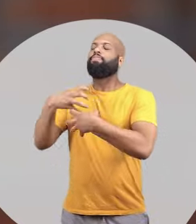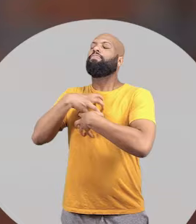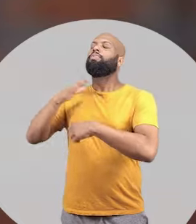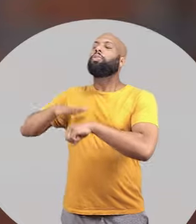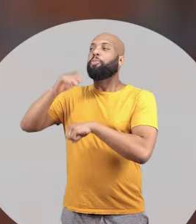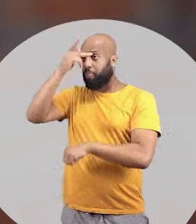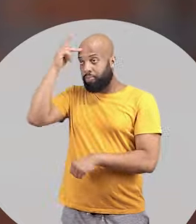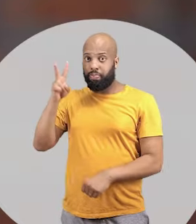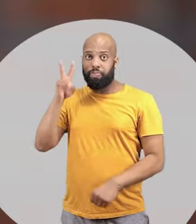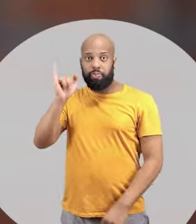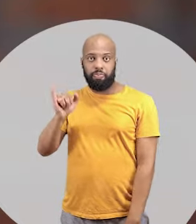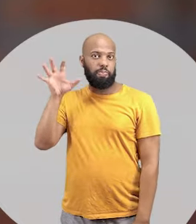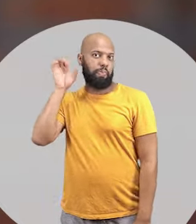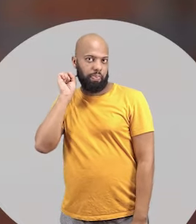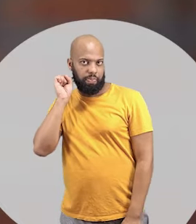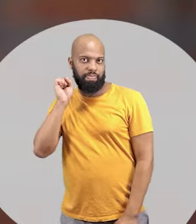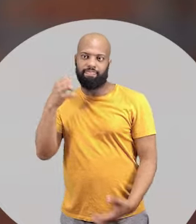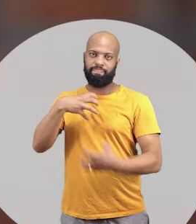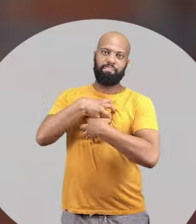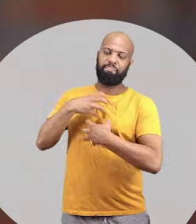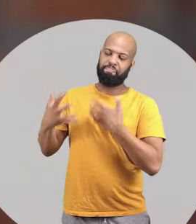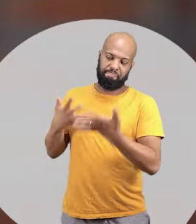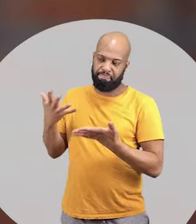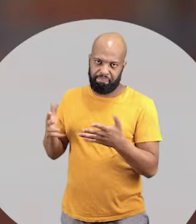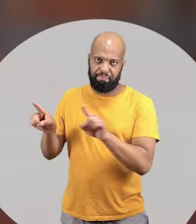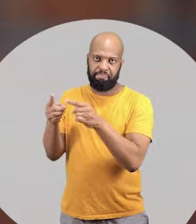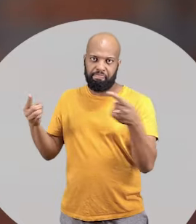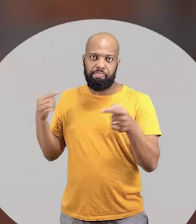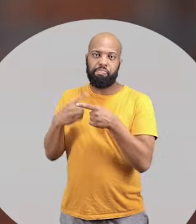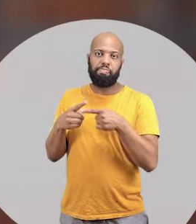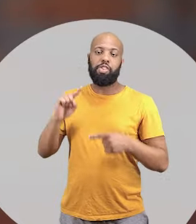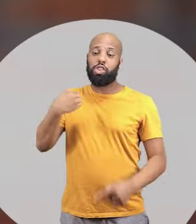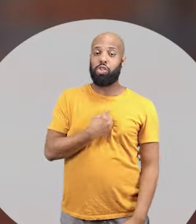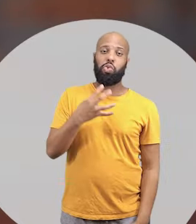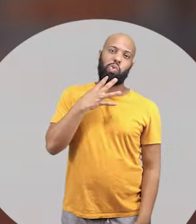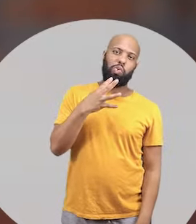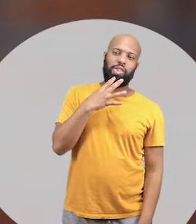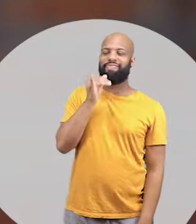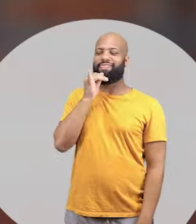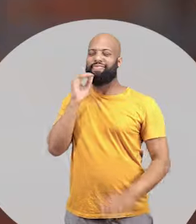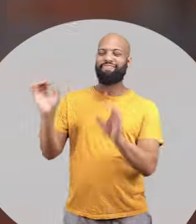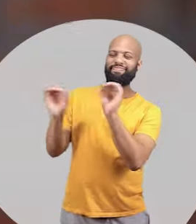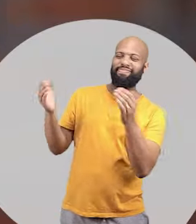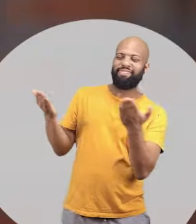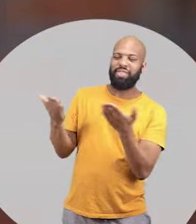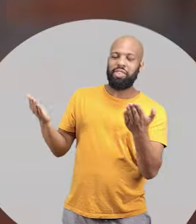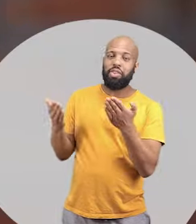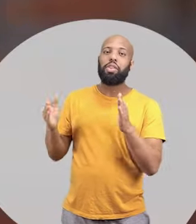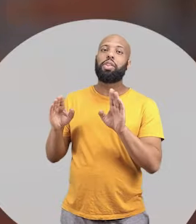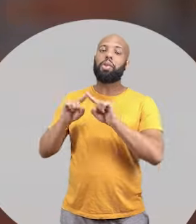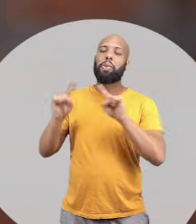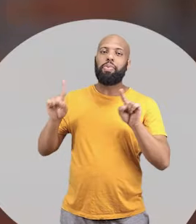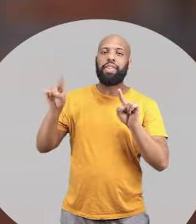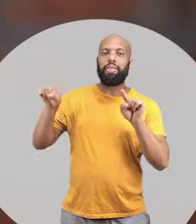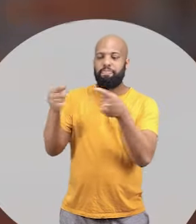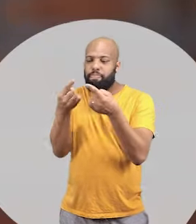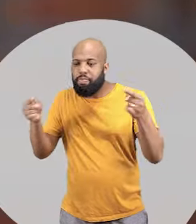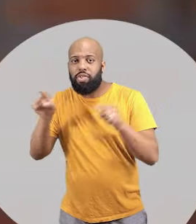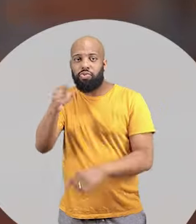mais quem vai ouvir porque tipo assim a gente conhece a gente consegue dar exemplos não vou dar exemplo nenhum aqui